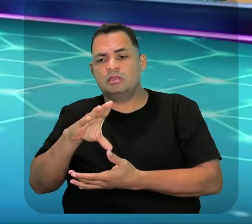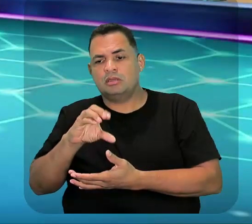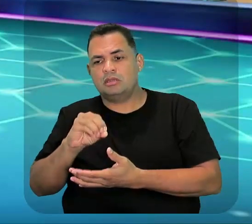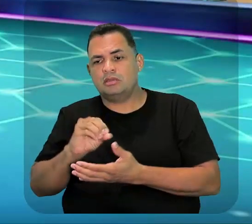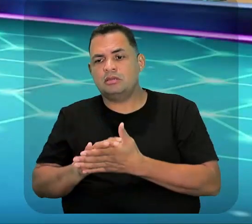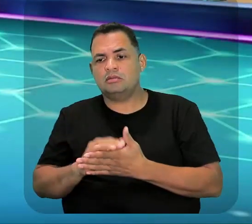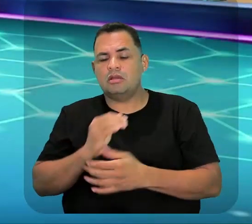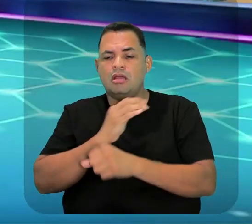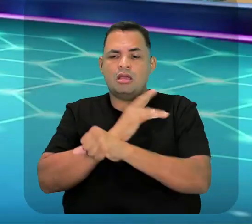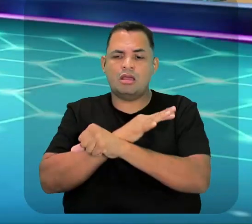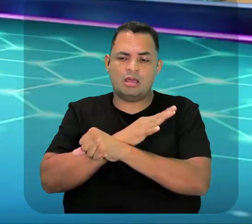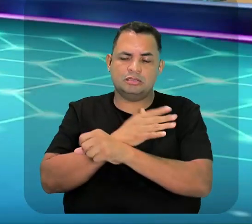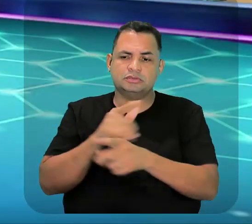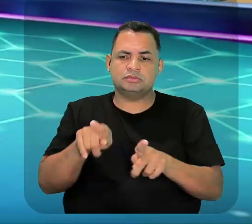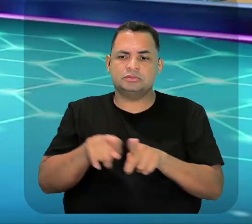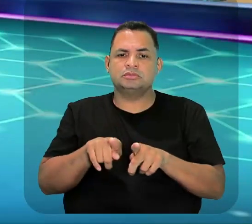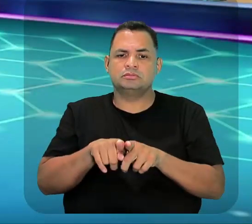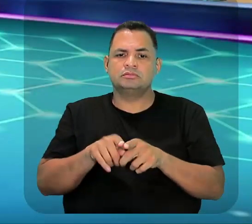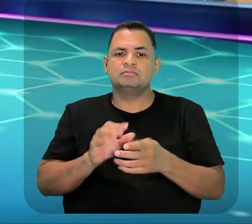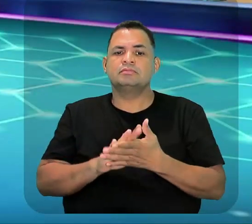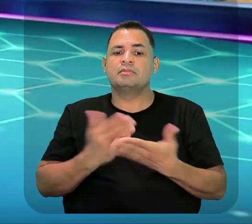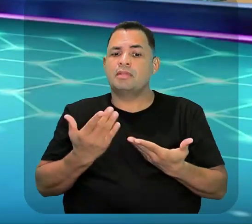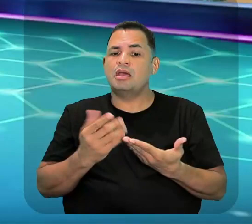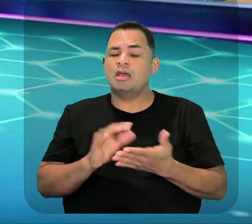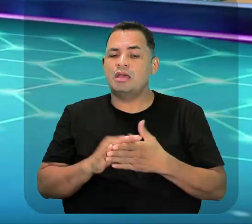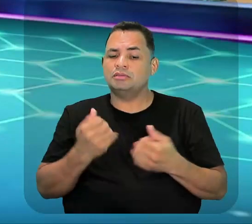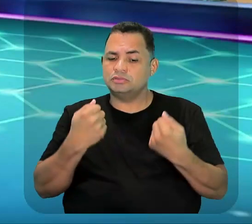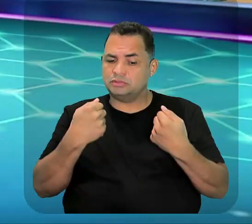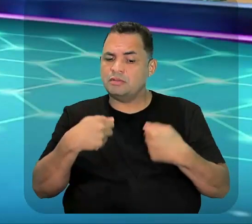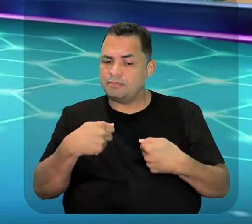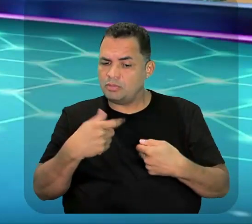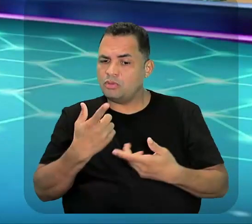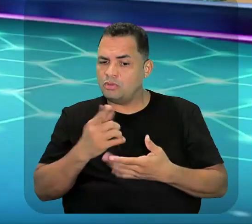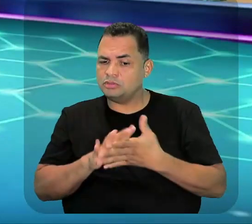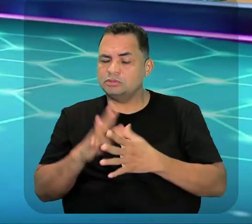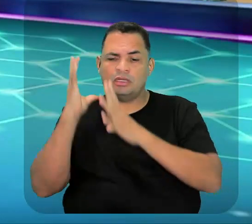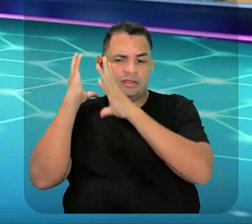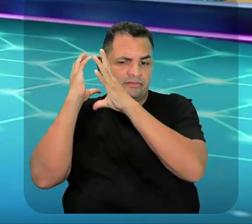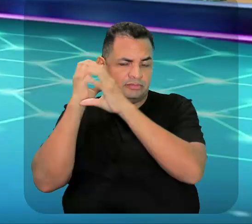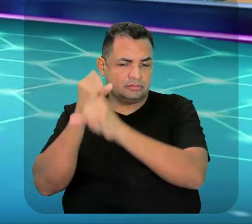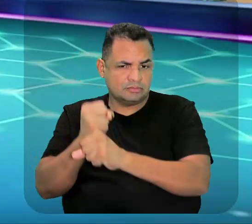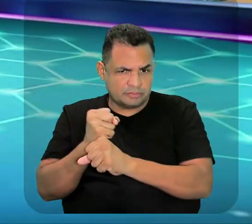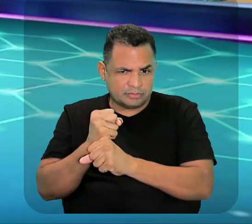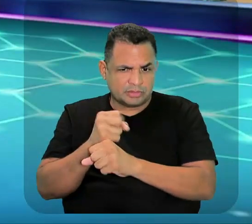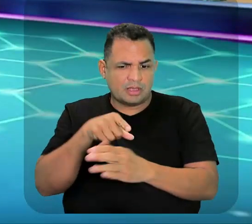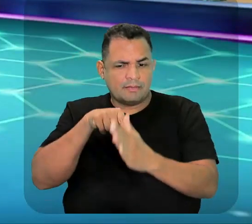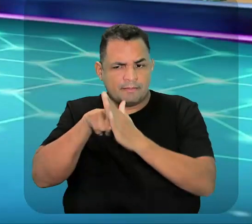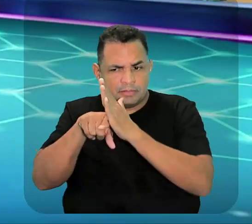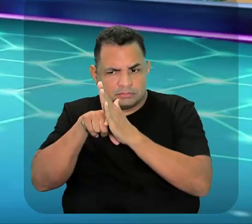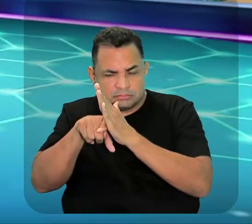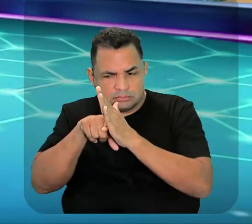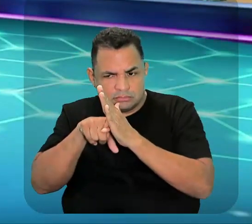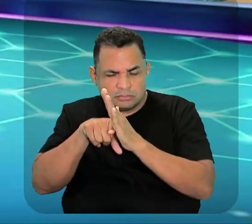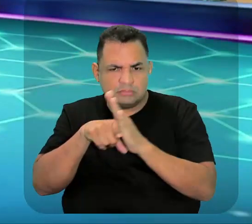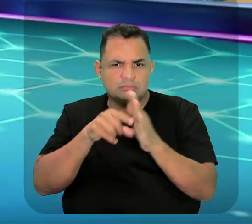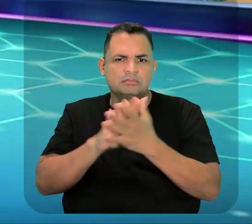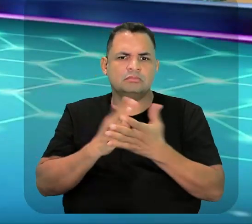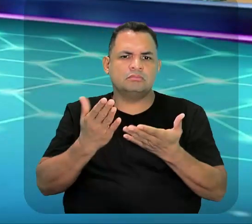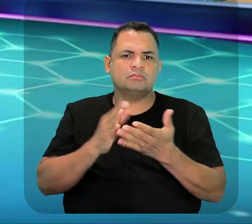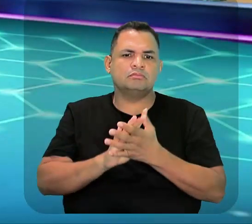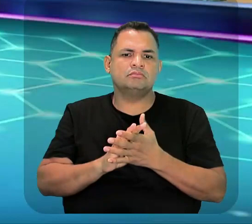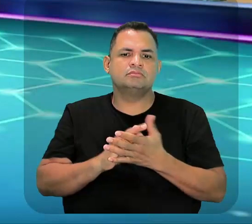carboxílico. Mas ainda dá tempo de você dar uma revisada, se você dar uma pesquisada, pedir